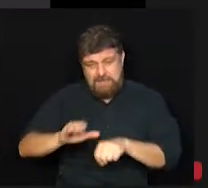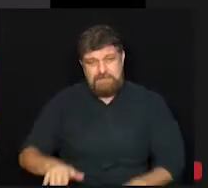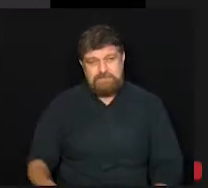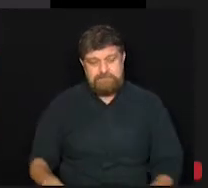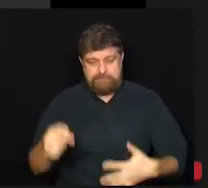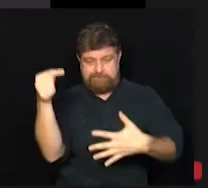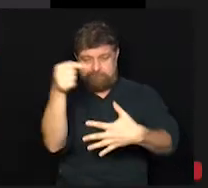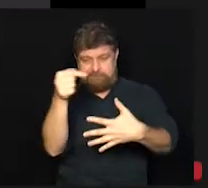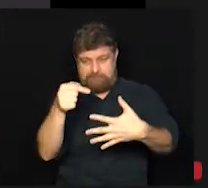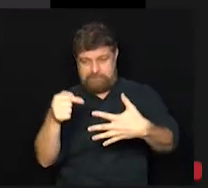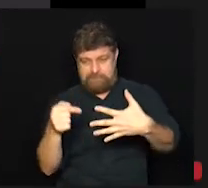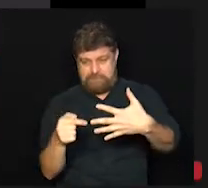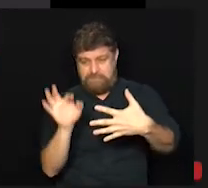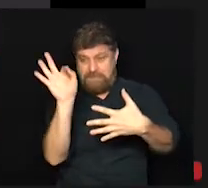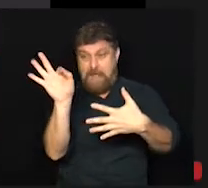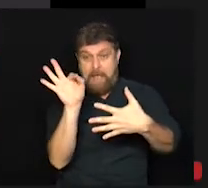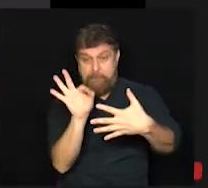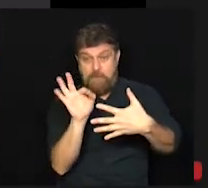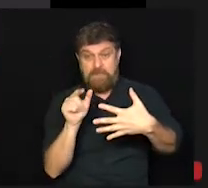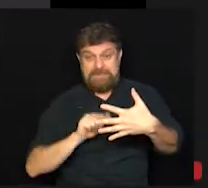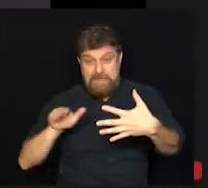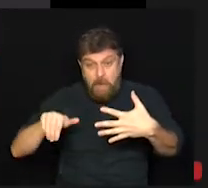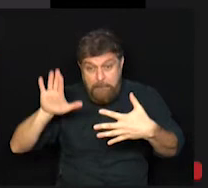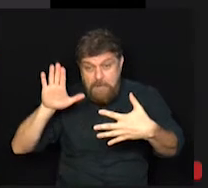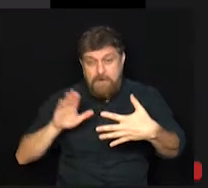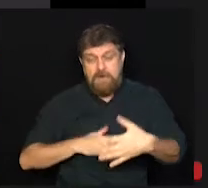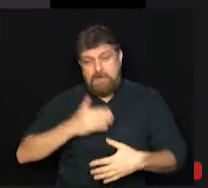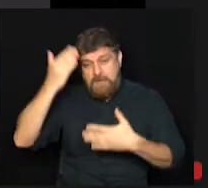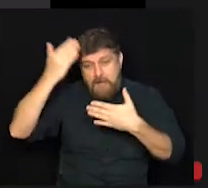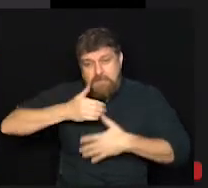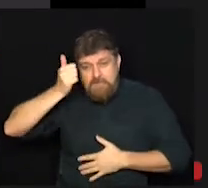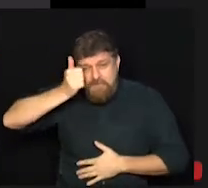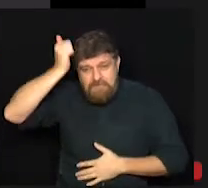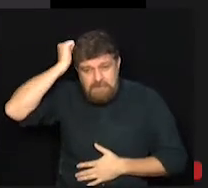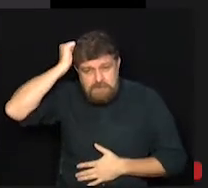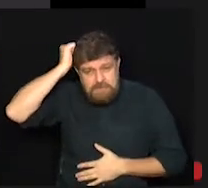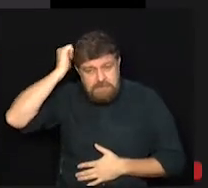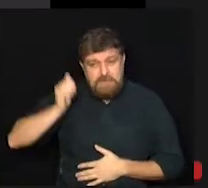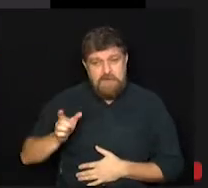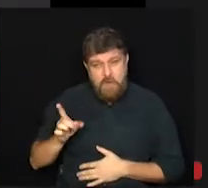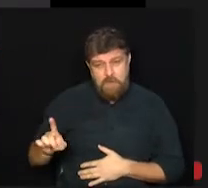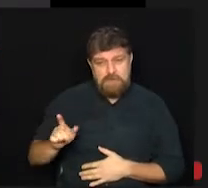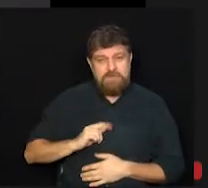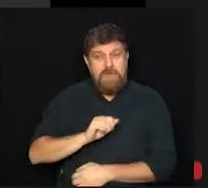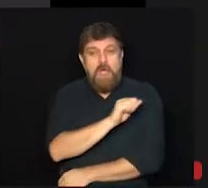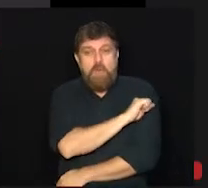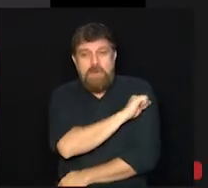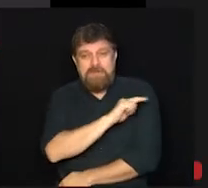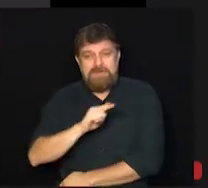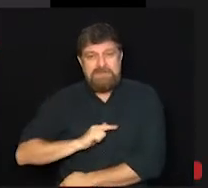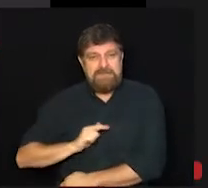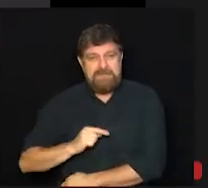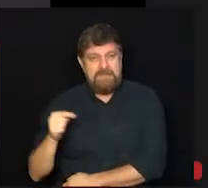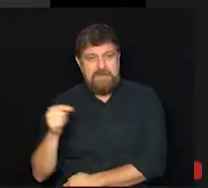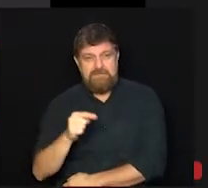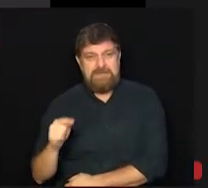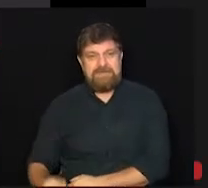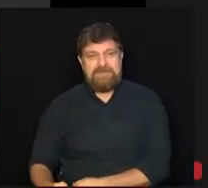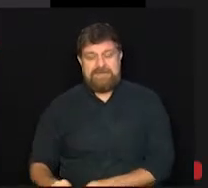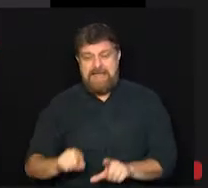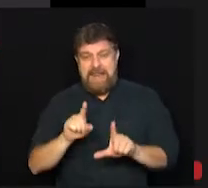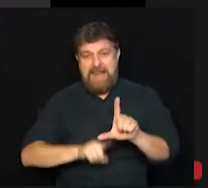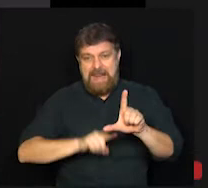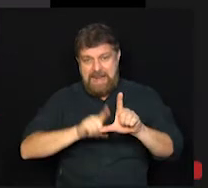maiores proporções neste último vestibular. Então, nesse último vestibular, os estudantes que entraram em licenciatura de letras,